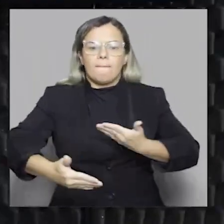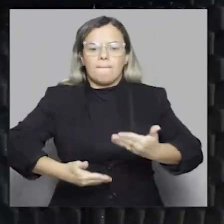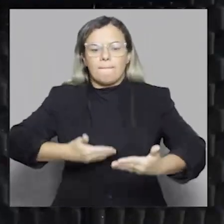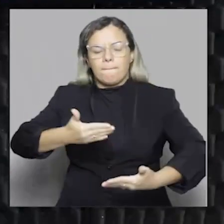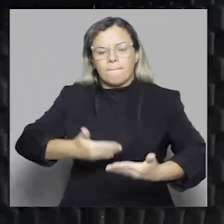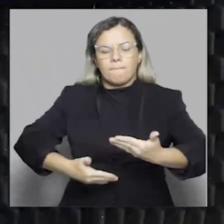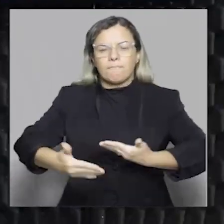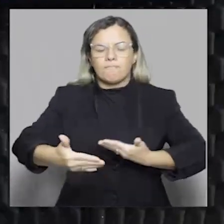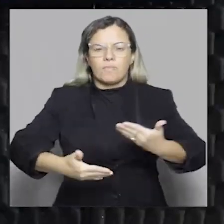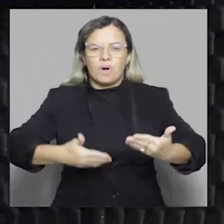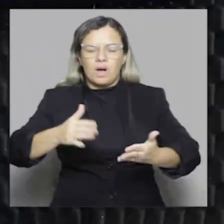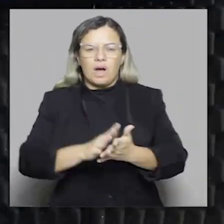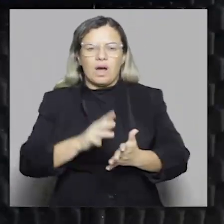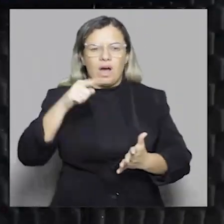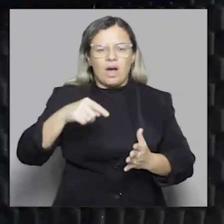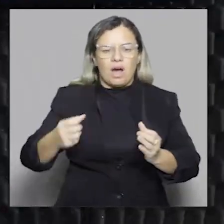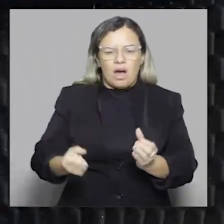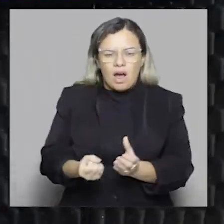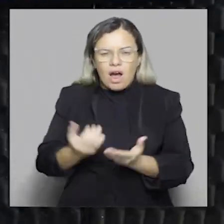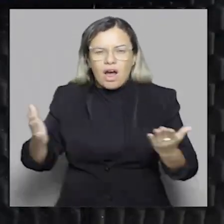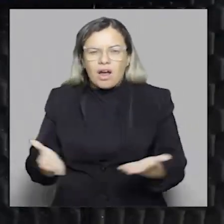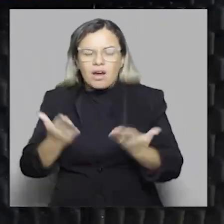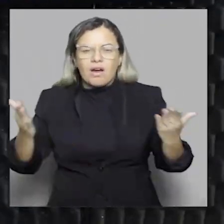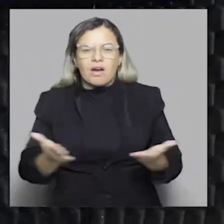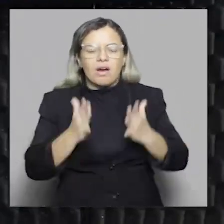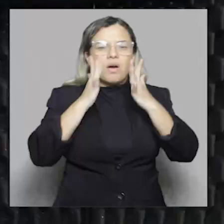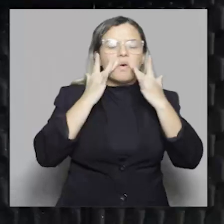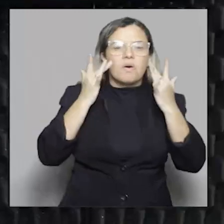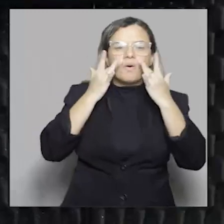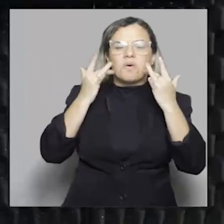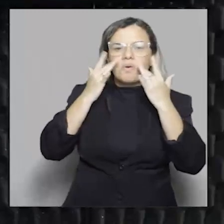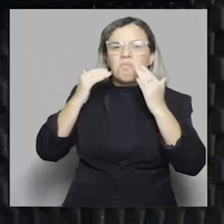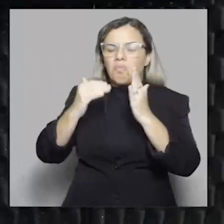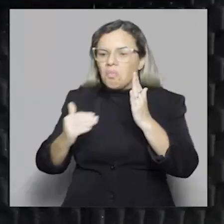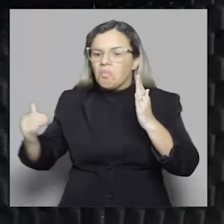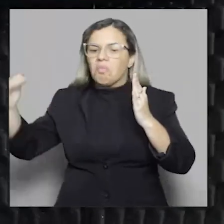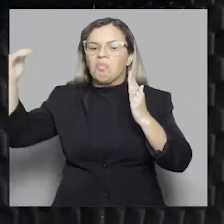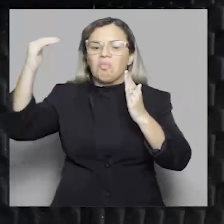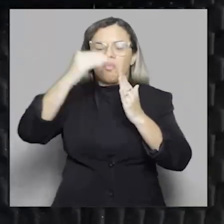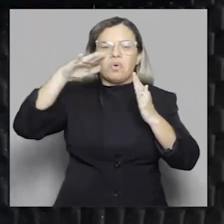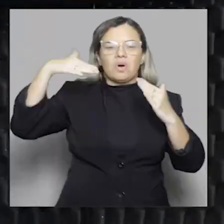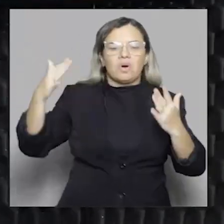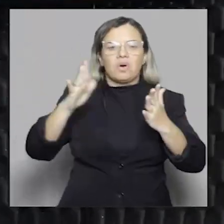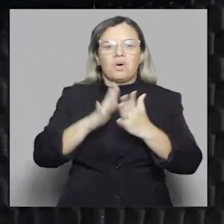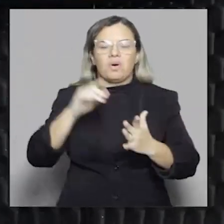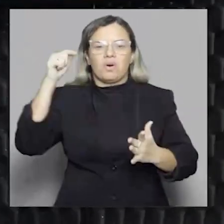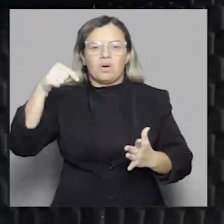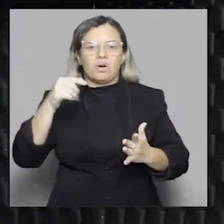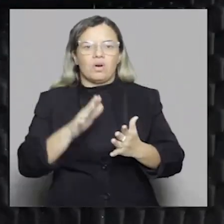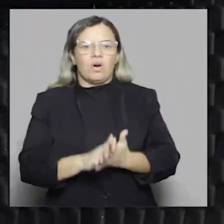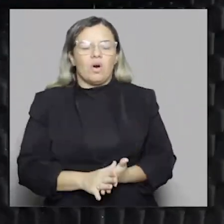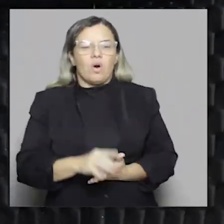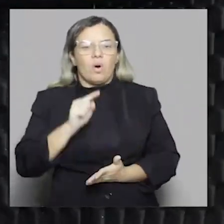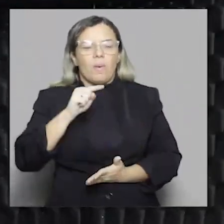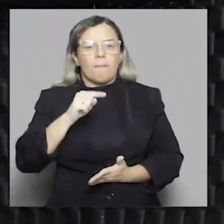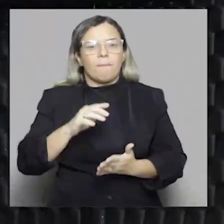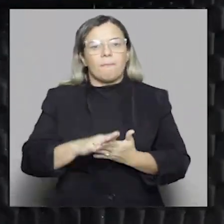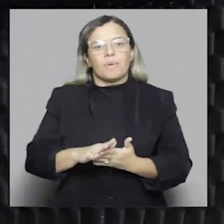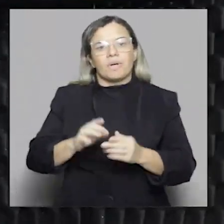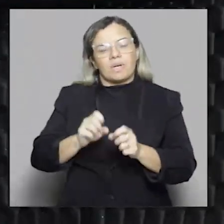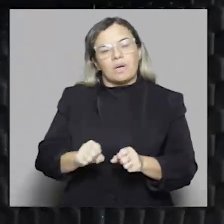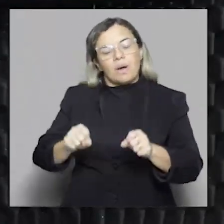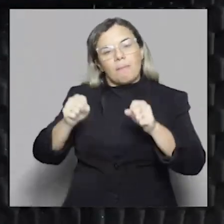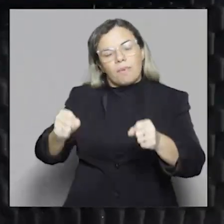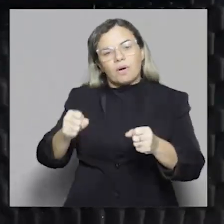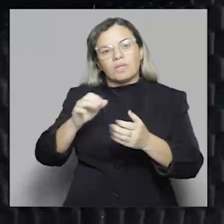patamar diferencial. Alguns autores, alguns estudiosos chamam de arte do inconsciente, que pode ser desenvolvido com pessoas